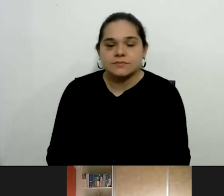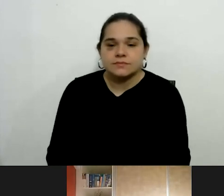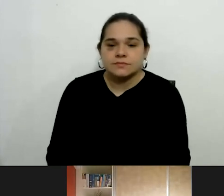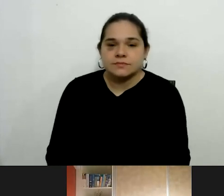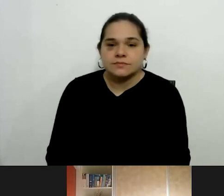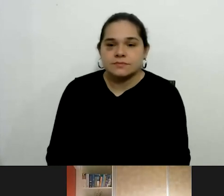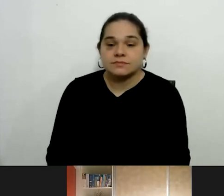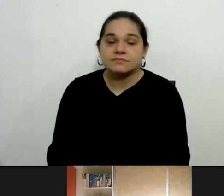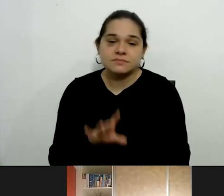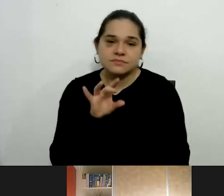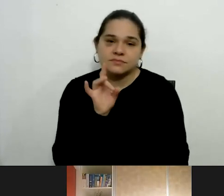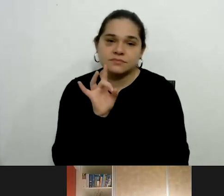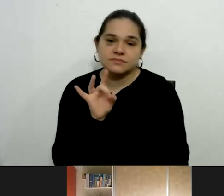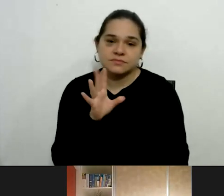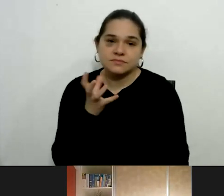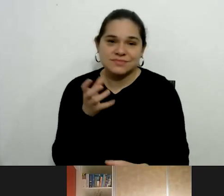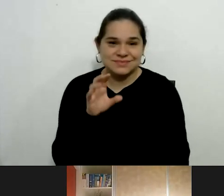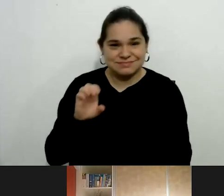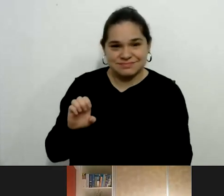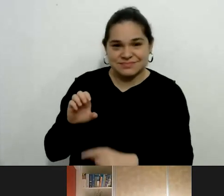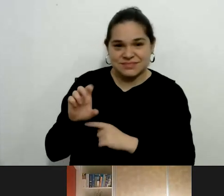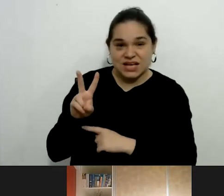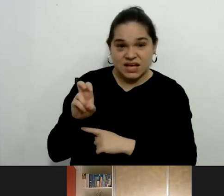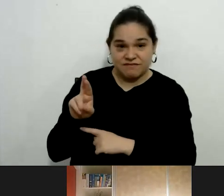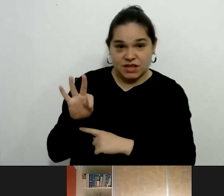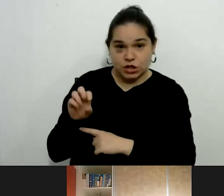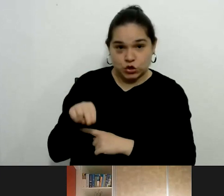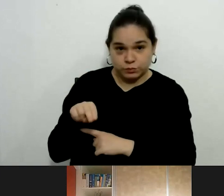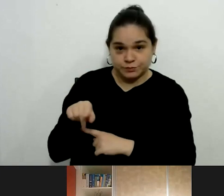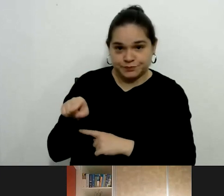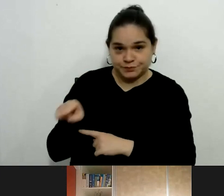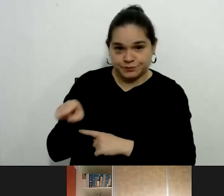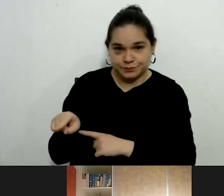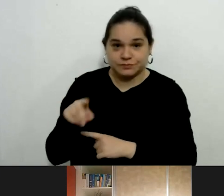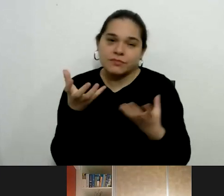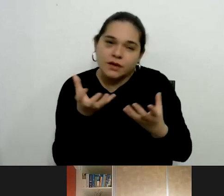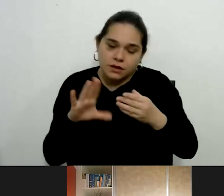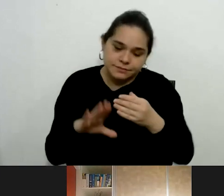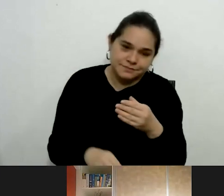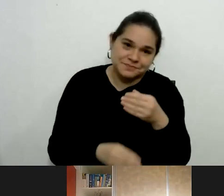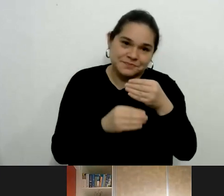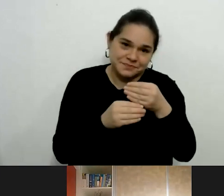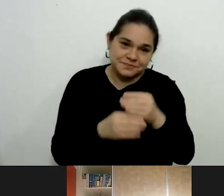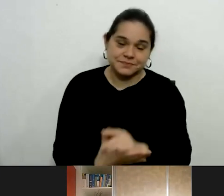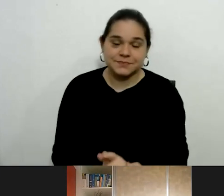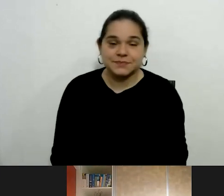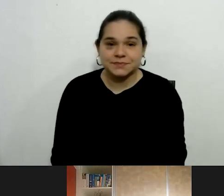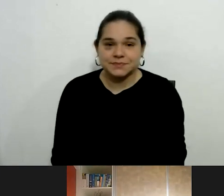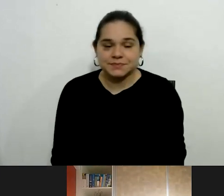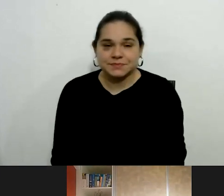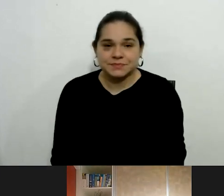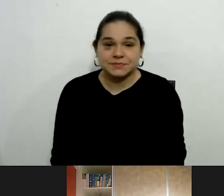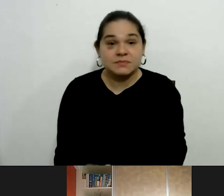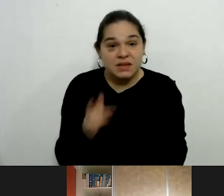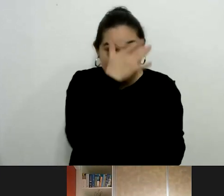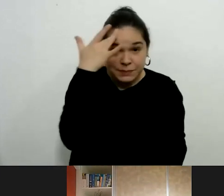só fazer um outro complemento que, assim, para o associado